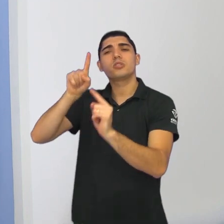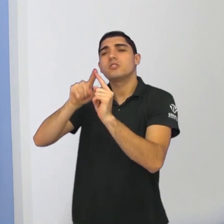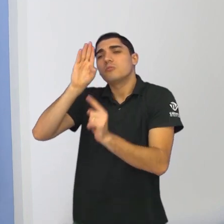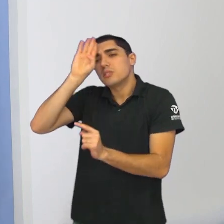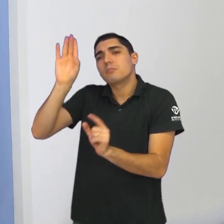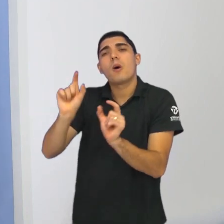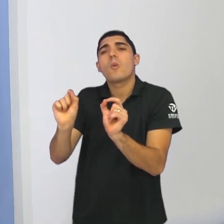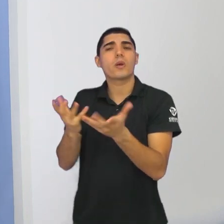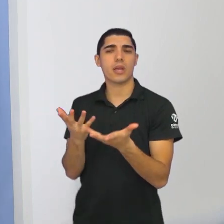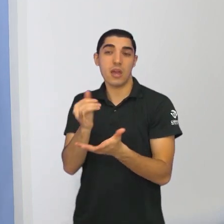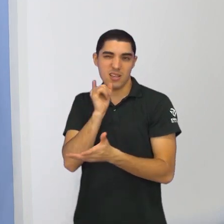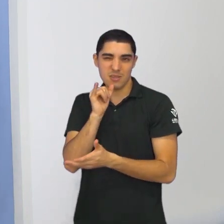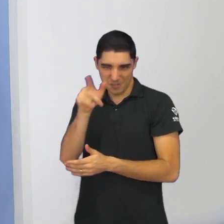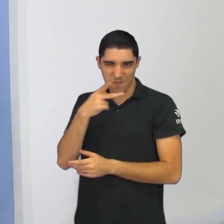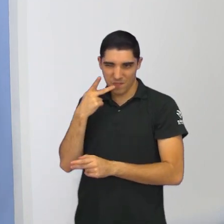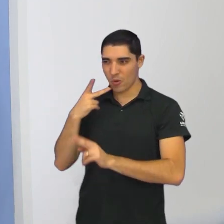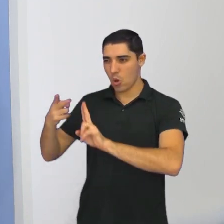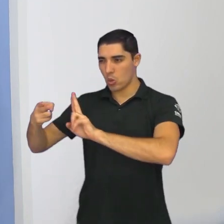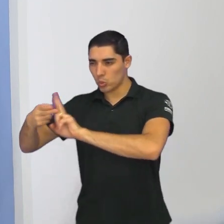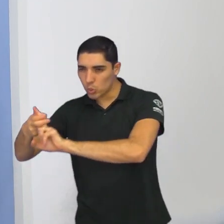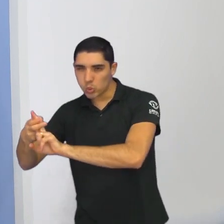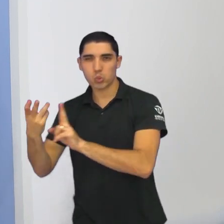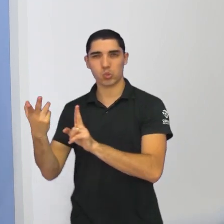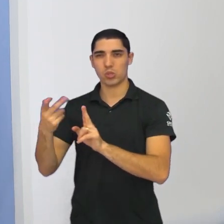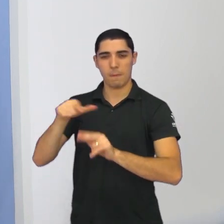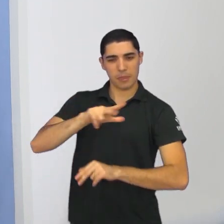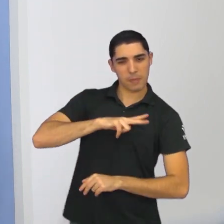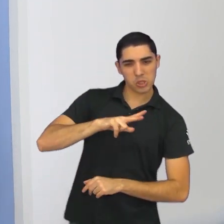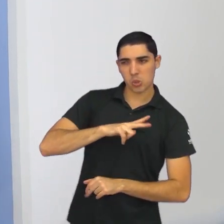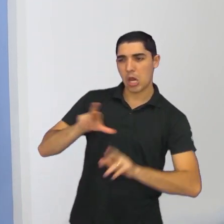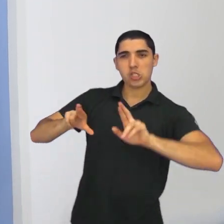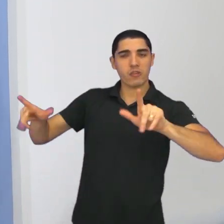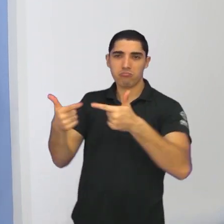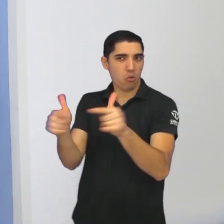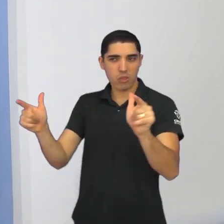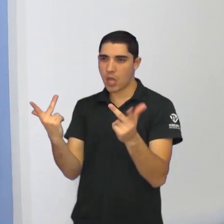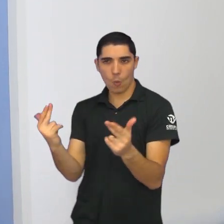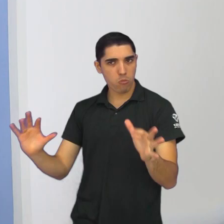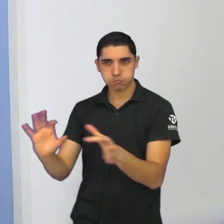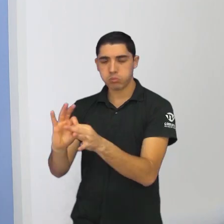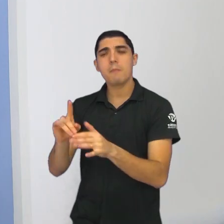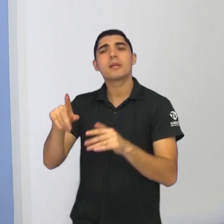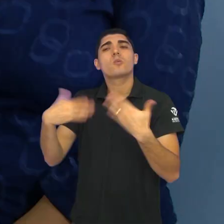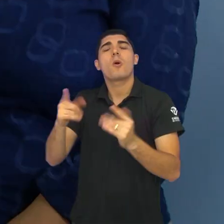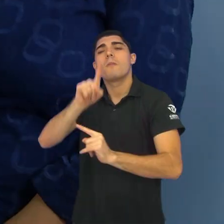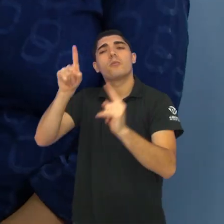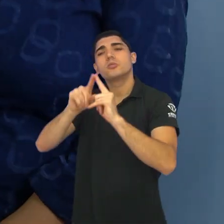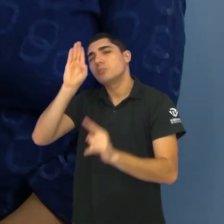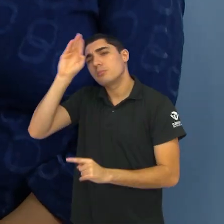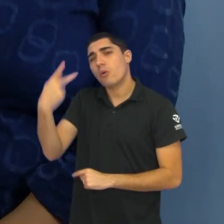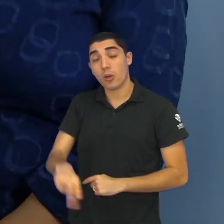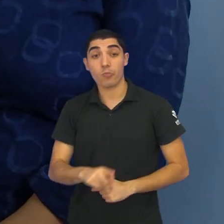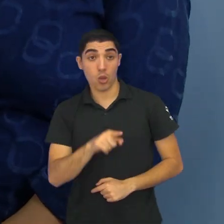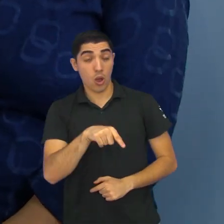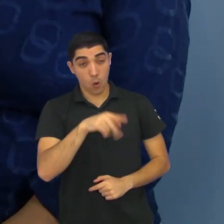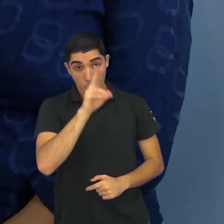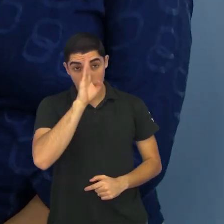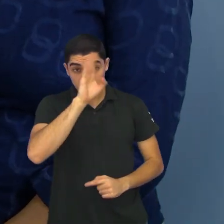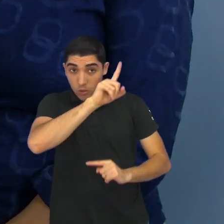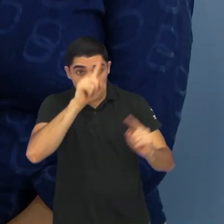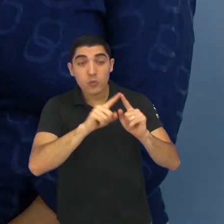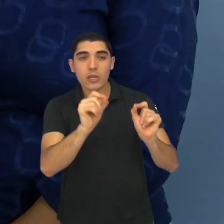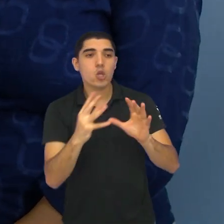GAC? Eu percebi, a gente falava ali, que não faz diferença do SUS para o particular. Qual que é o principal propósito? O principal propósito é esse,